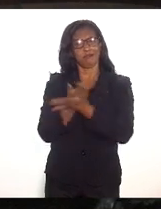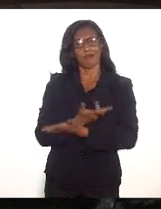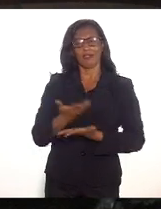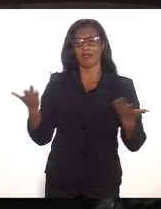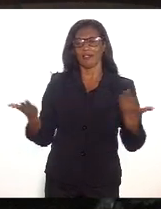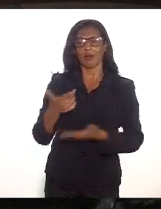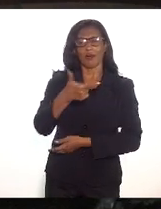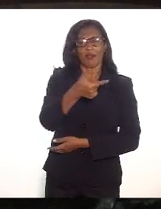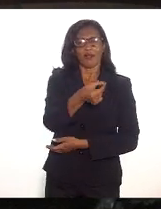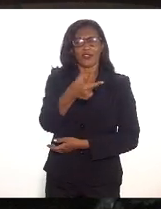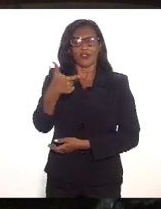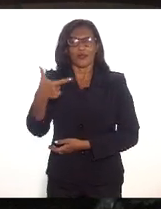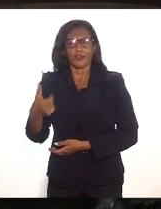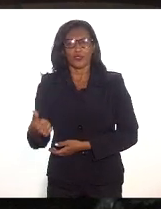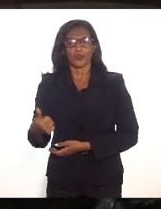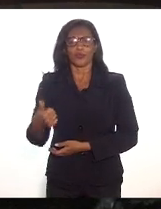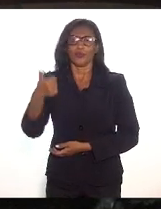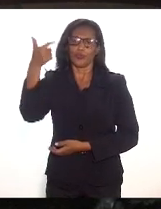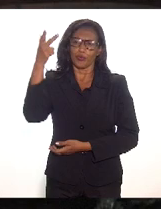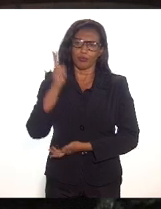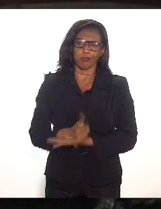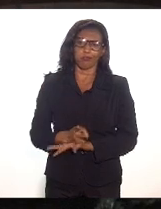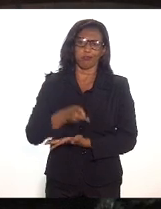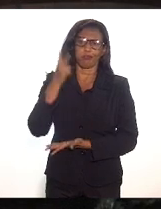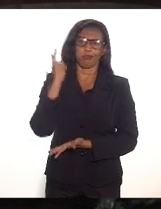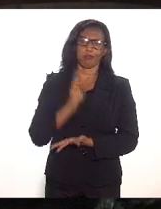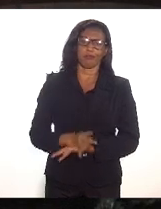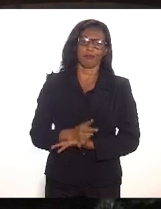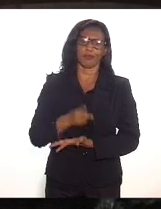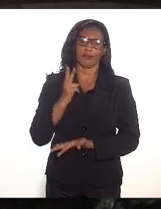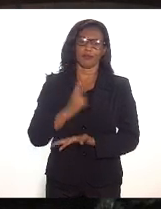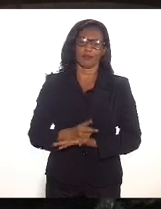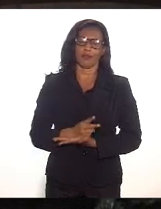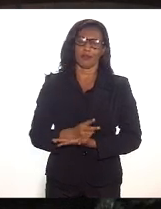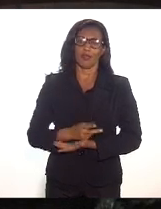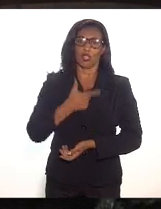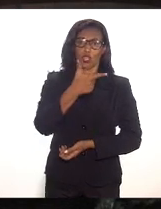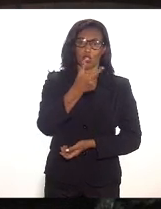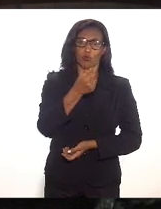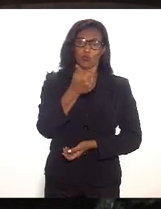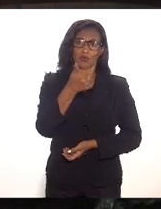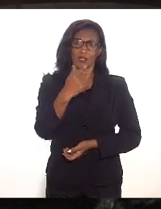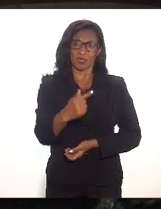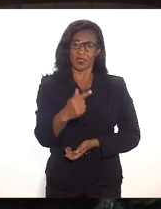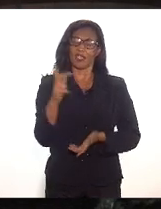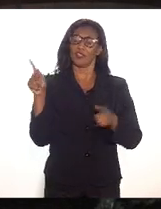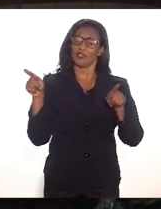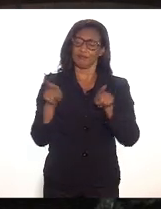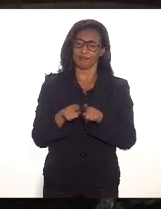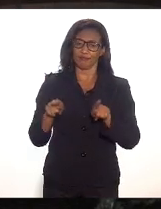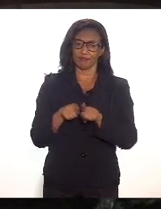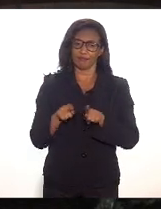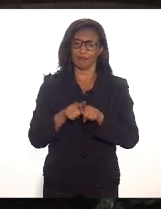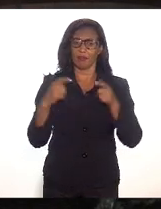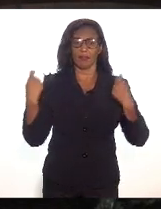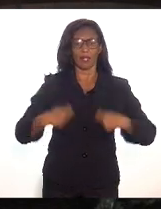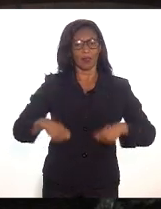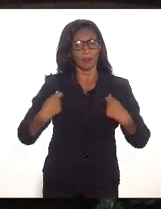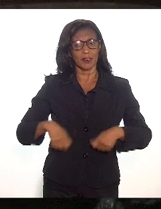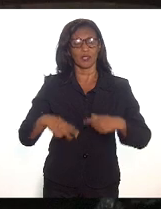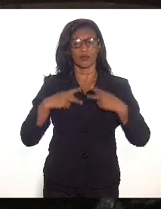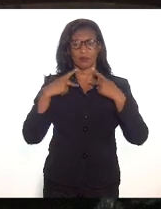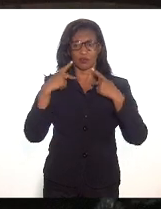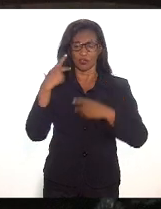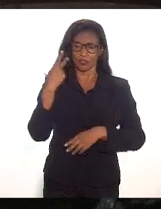em 2021 é a mesma coisa. Aliás, 2017 também o foi. É preciso que a gente